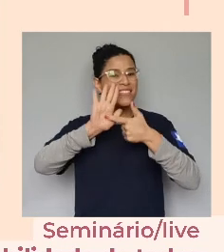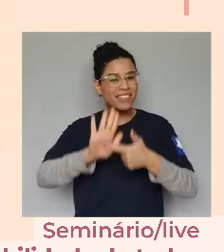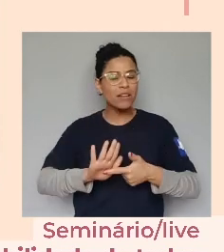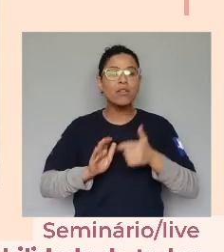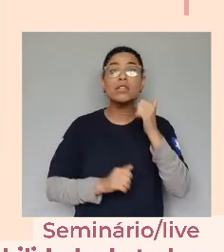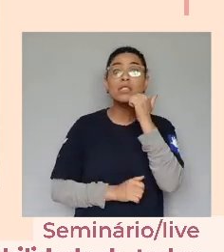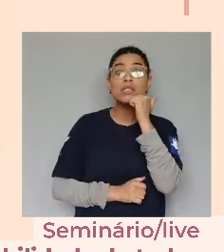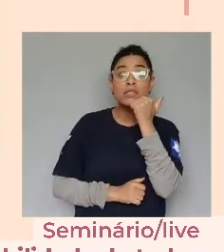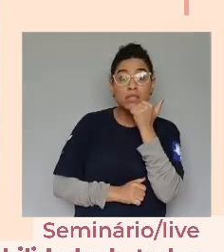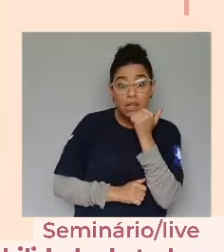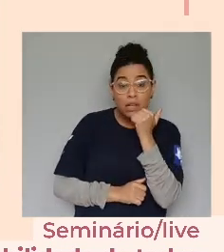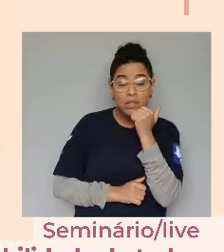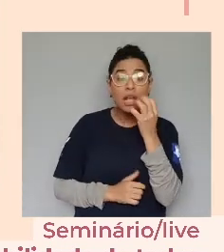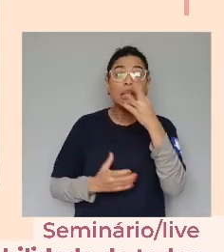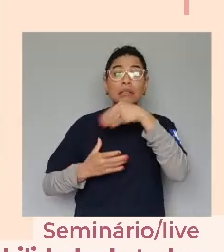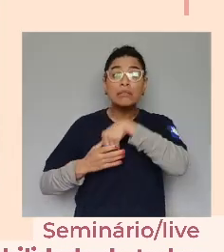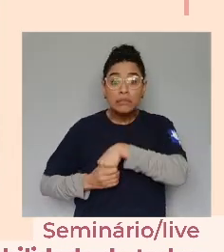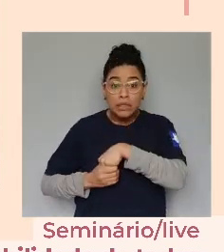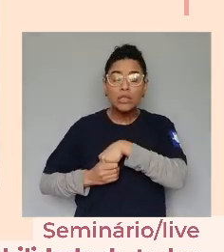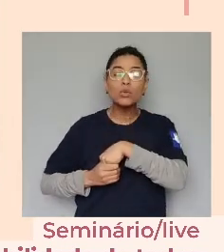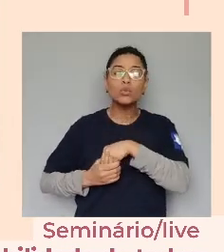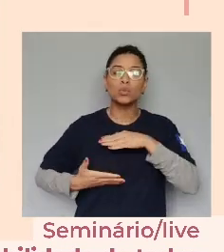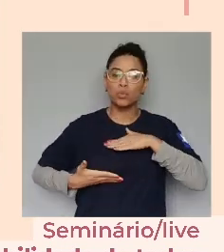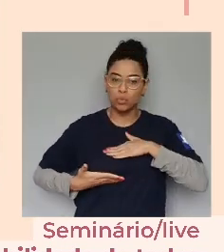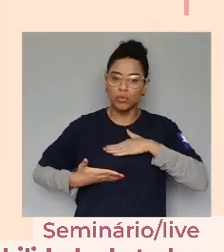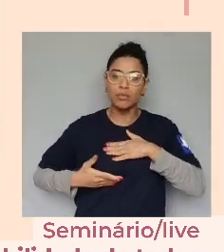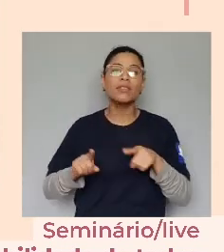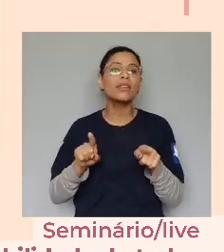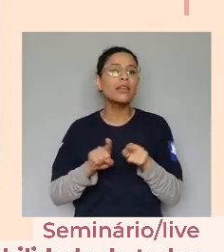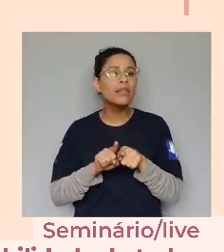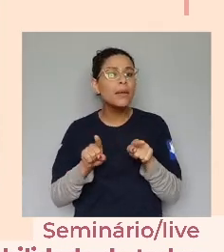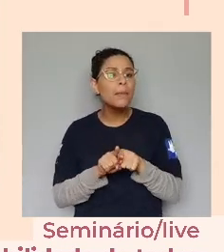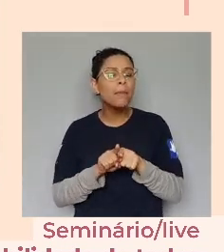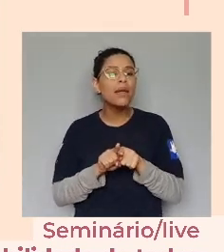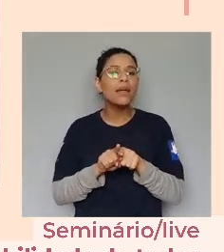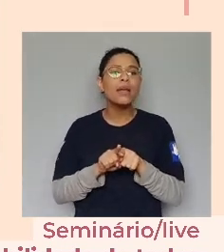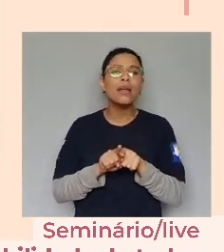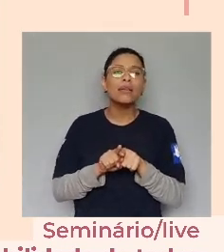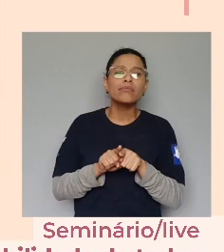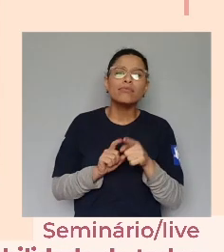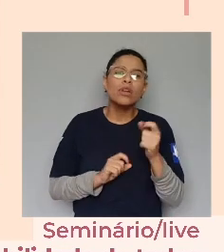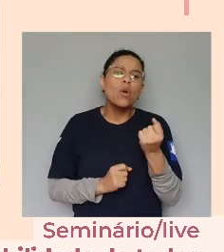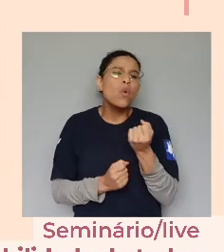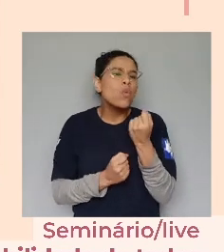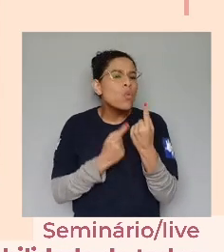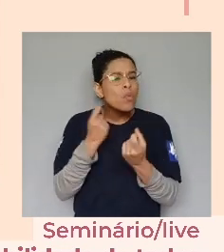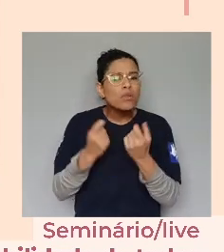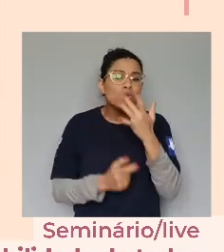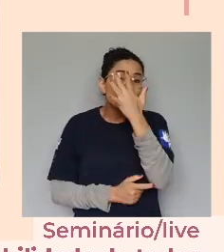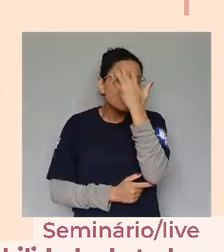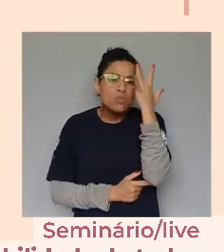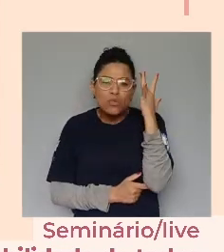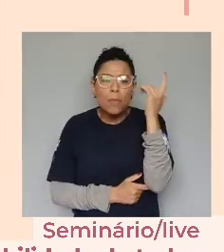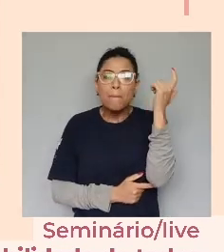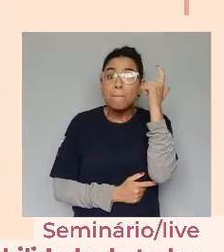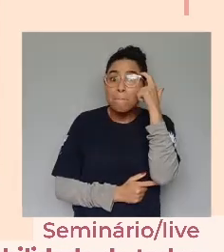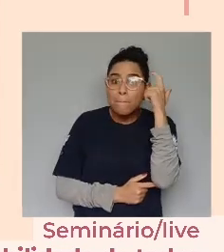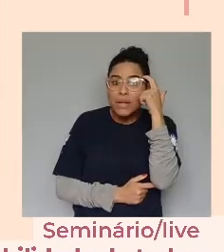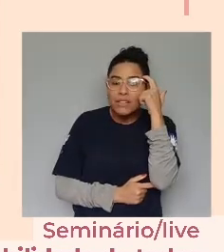a ciência da composição do leite materno e os dogmas que são os fatos e fakes da alimentação da